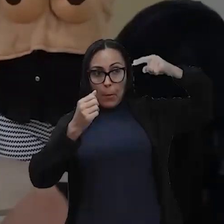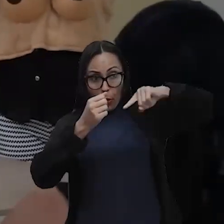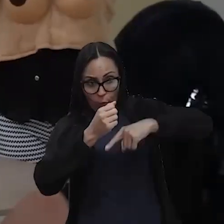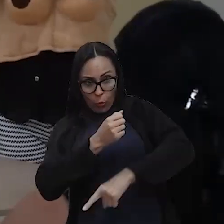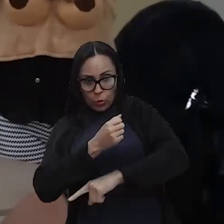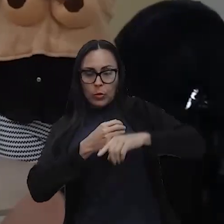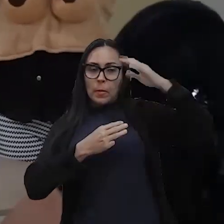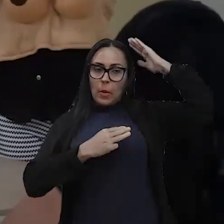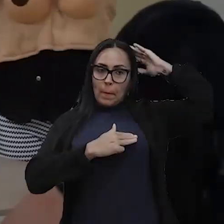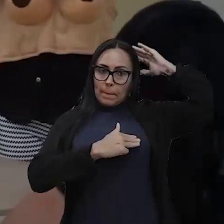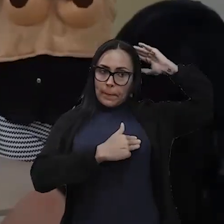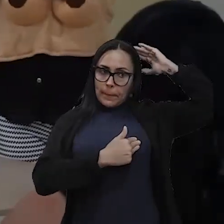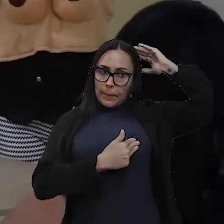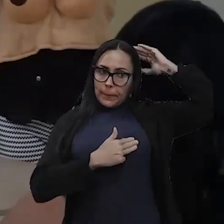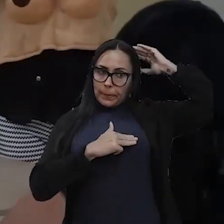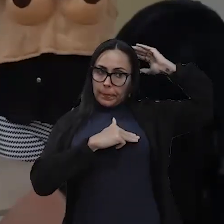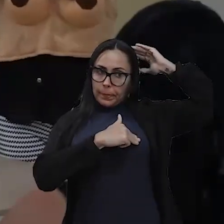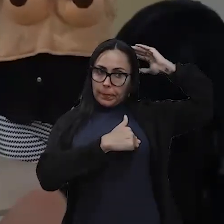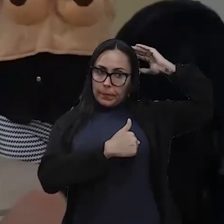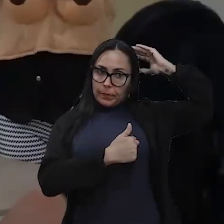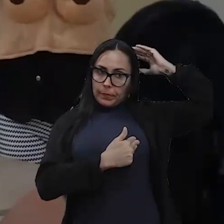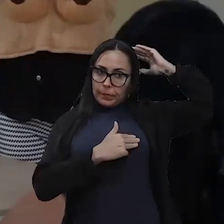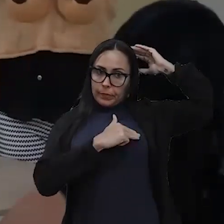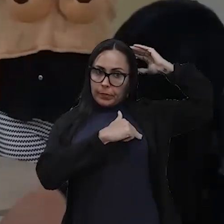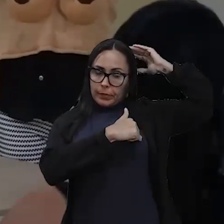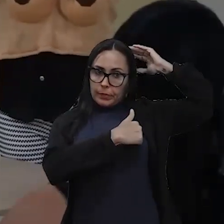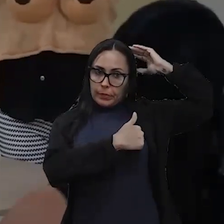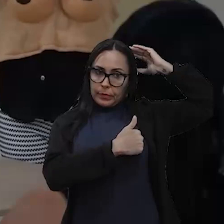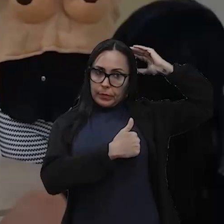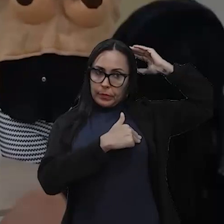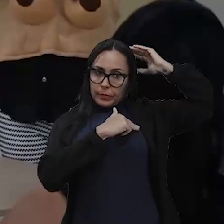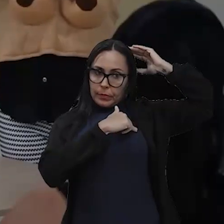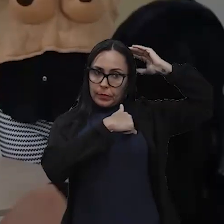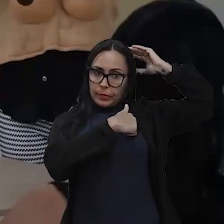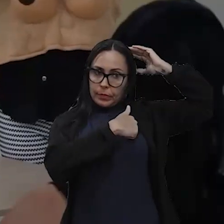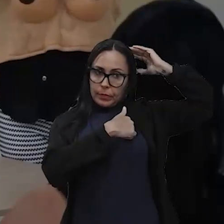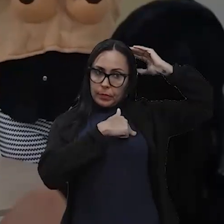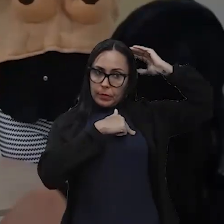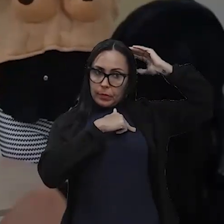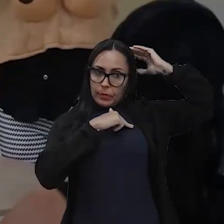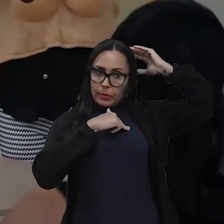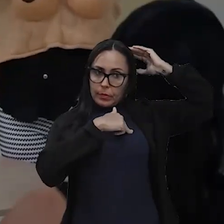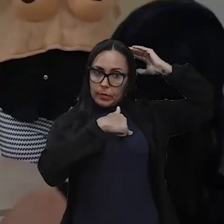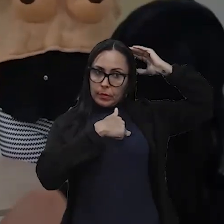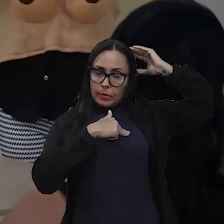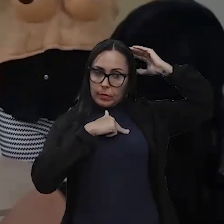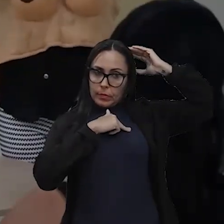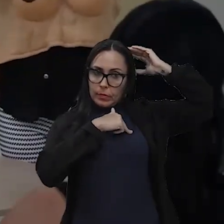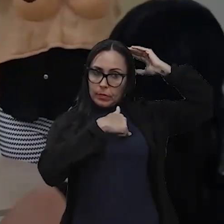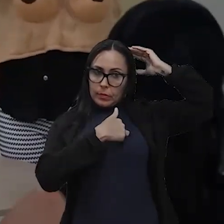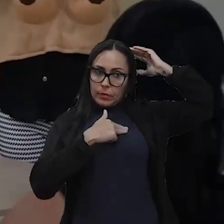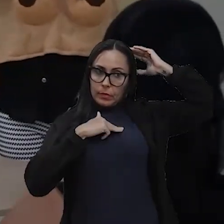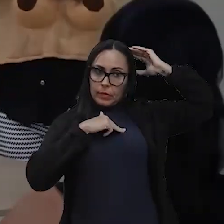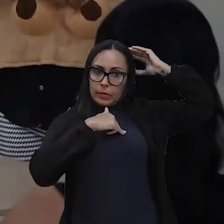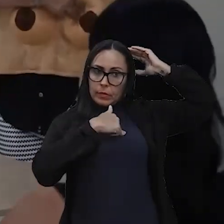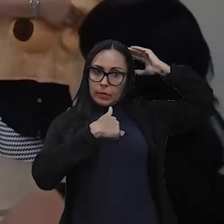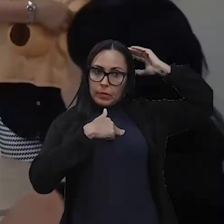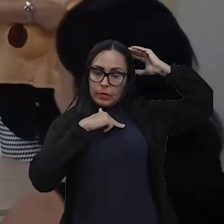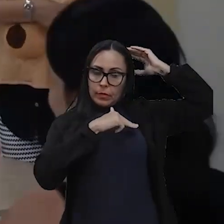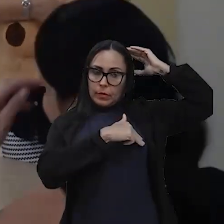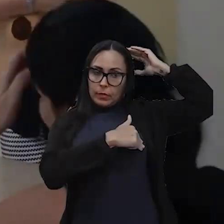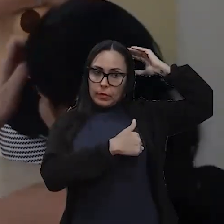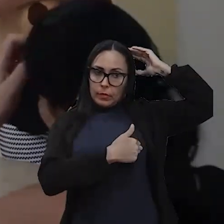movimentos circulares, tá? Não é a ponta, é a digital, aqui, ó. Dedos firmes e profundos, todo mundo fazendo,